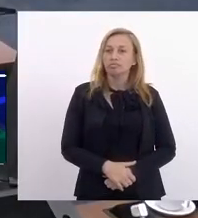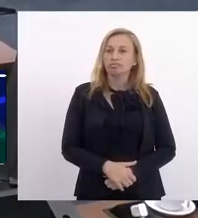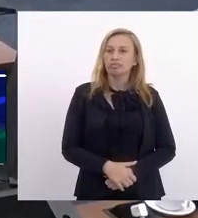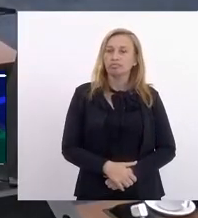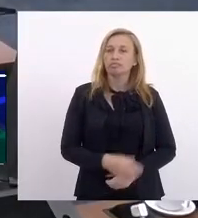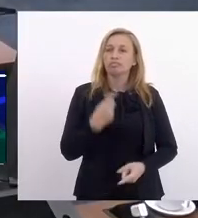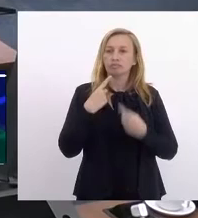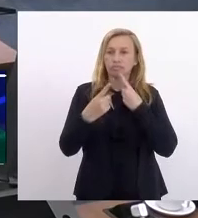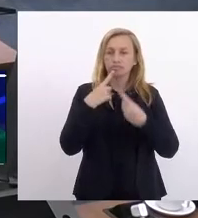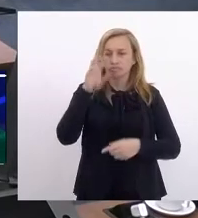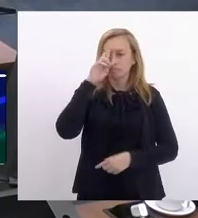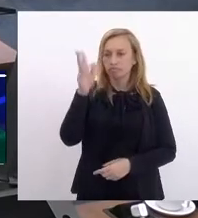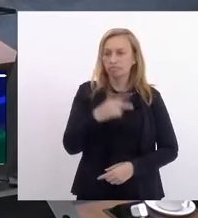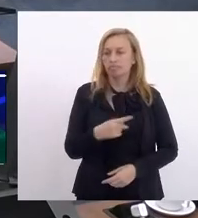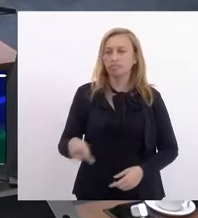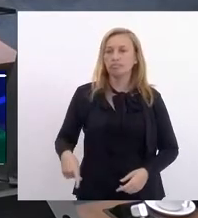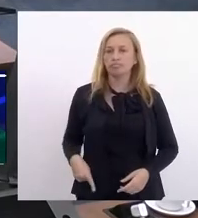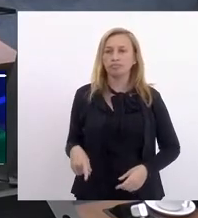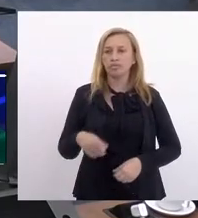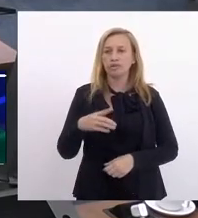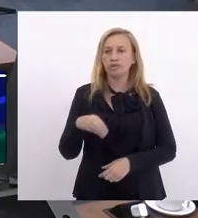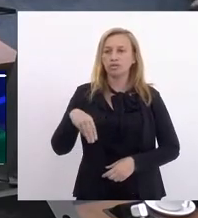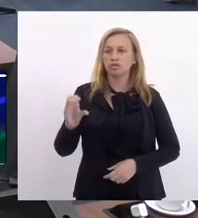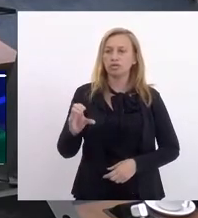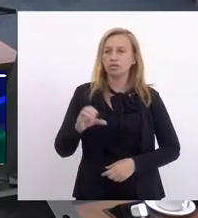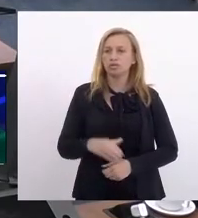Para discutir, presidente, Carlos Mink.